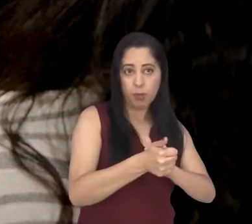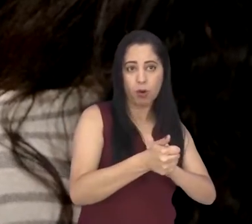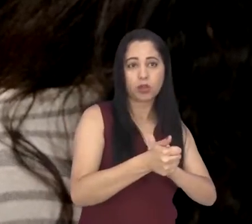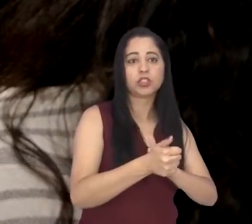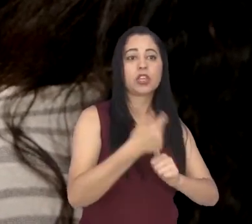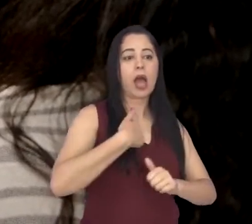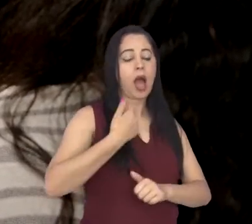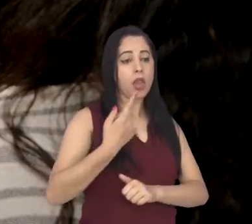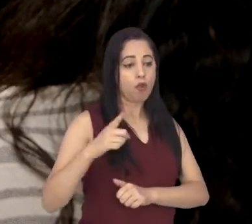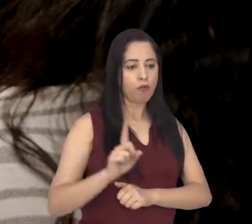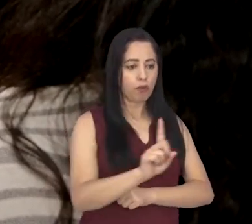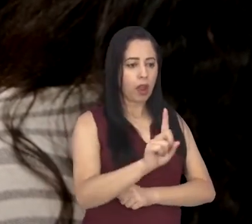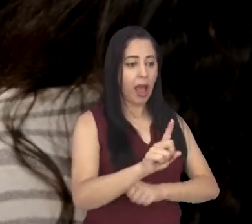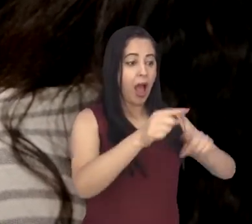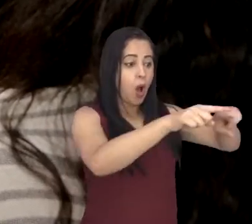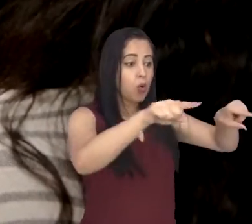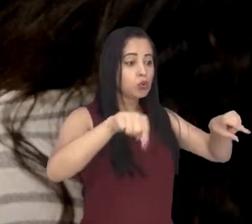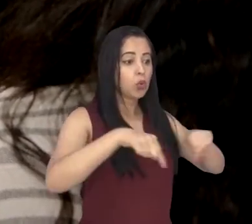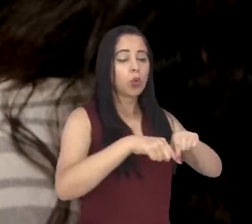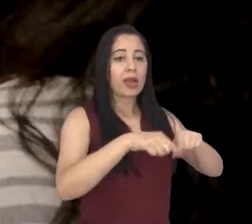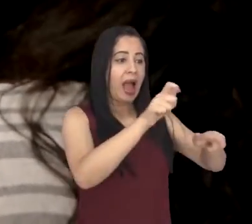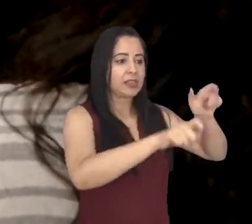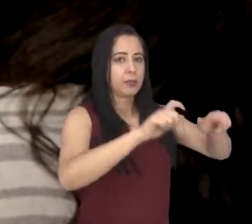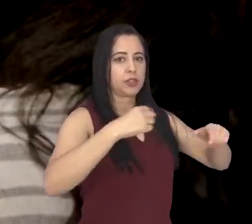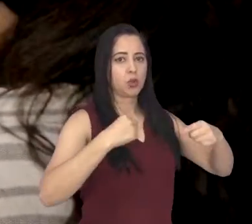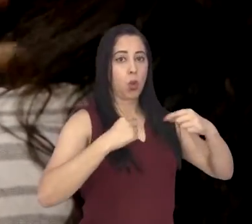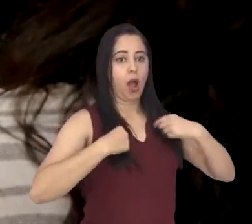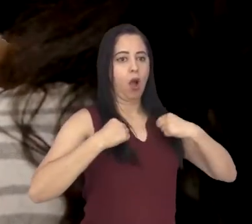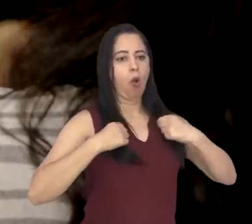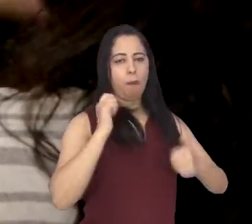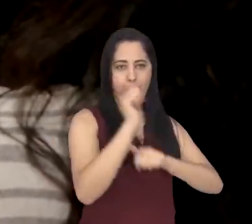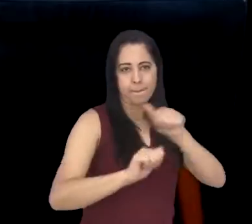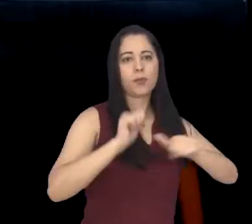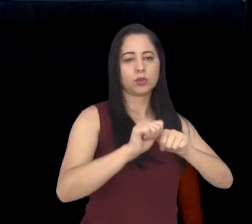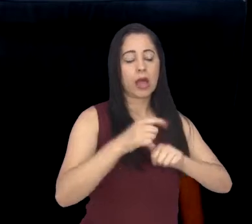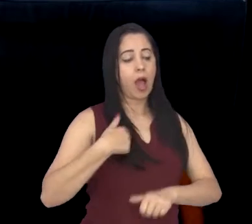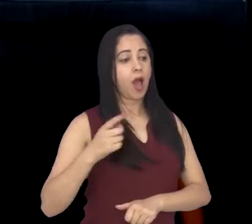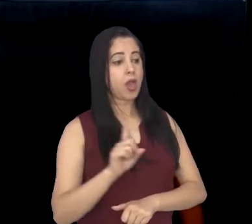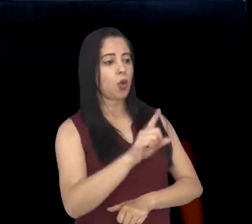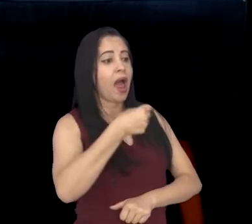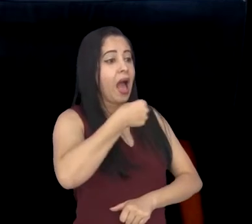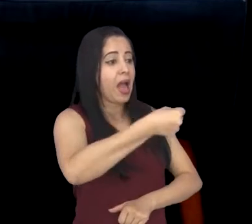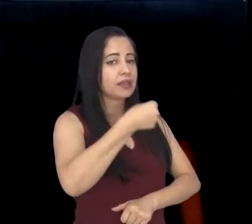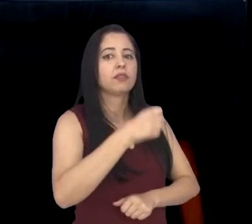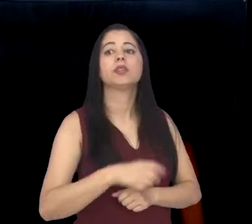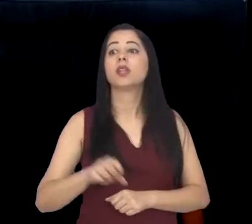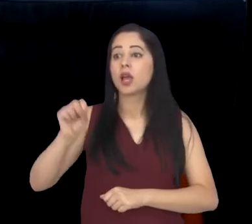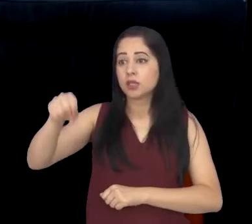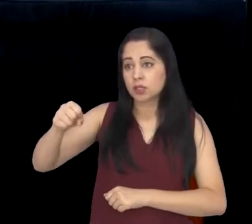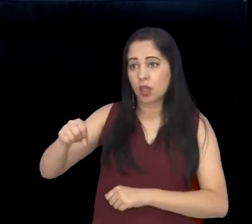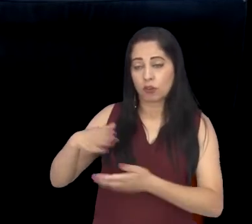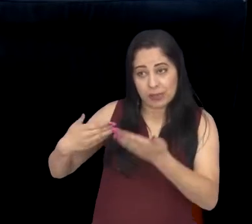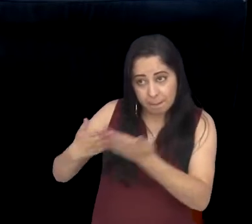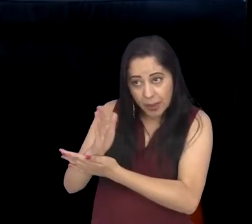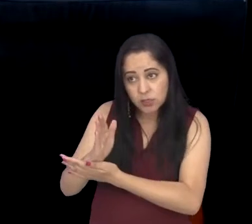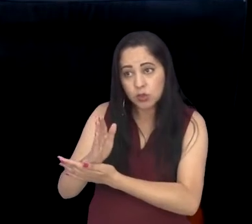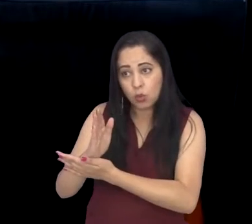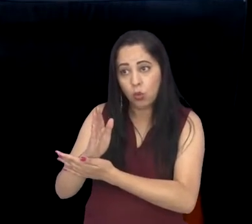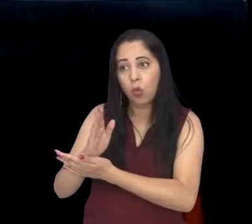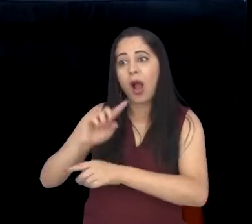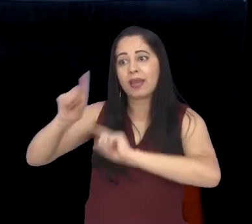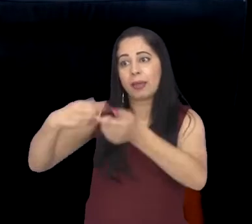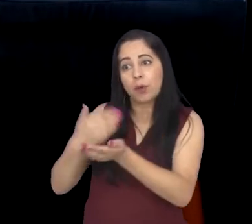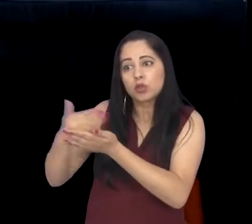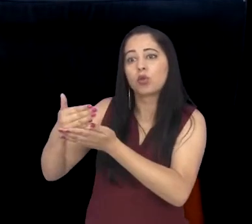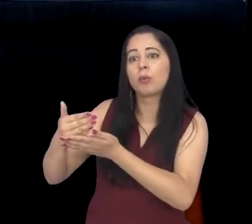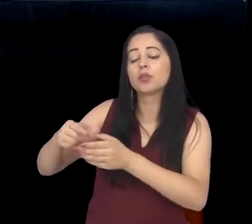né? Que na época abriu o vestiário, você entrava, o cara no banho... Porque aí, voltando, né? Você passou no teste, foi para o esporte na TV Sim, Globo e...